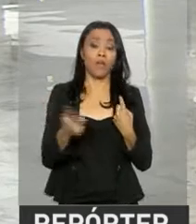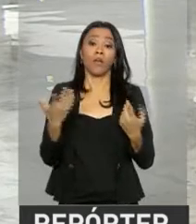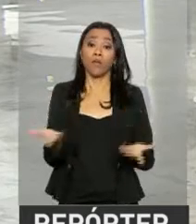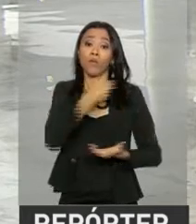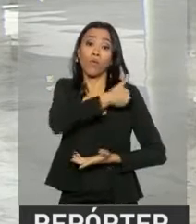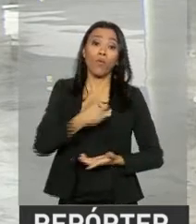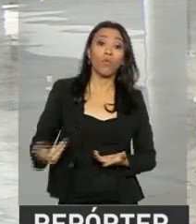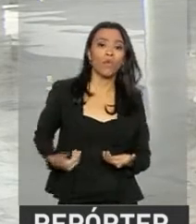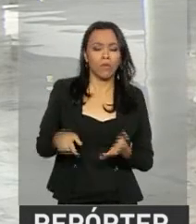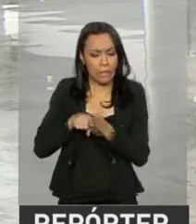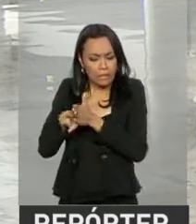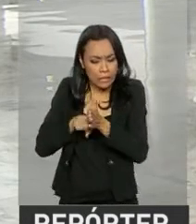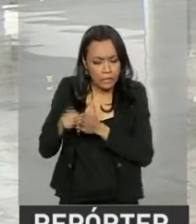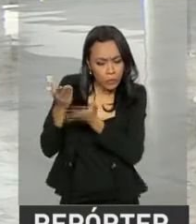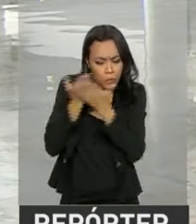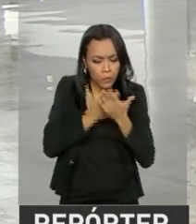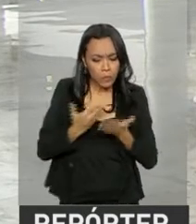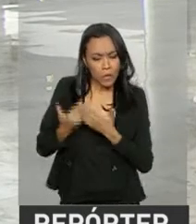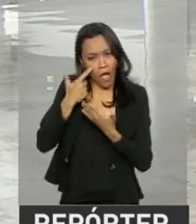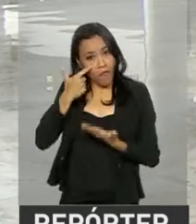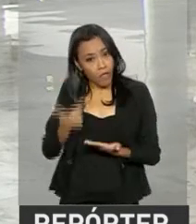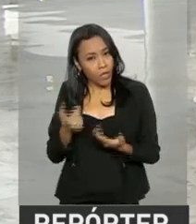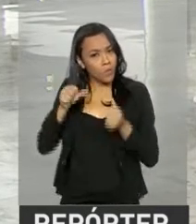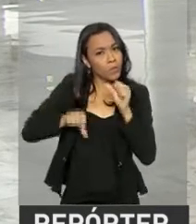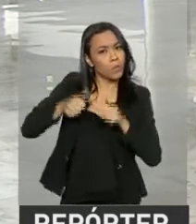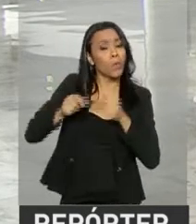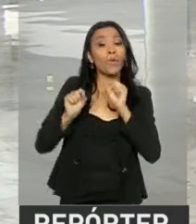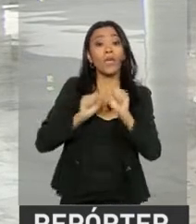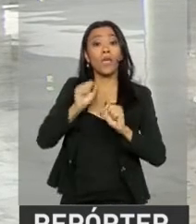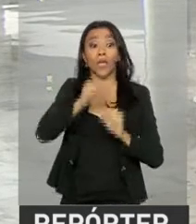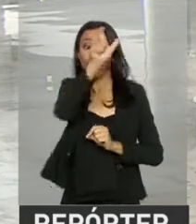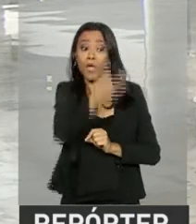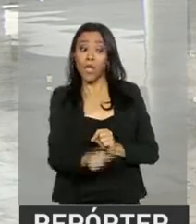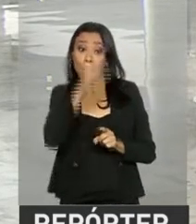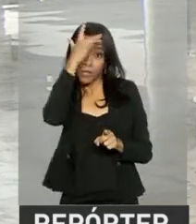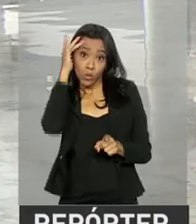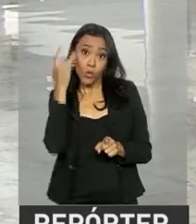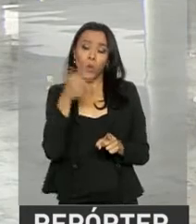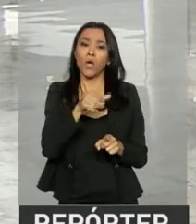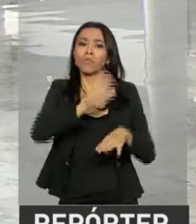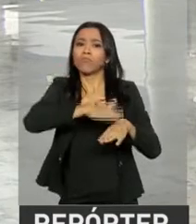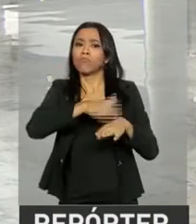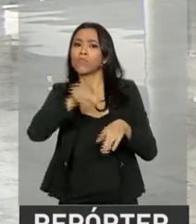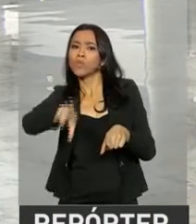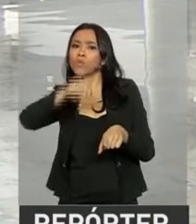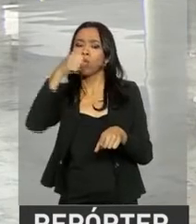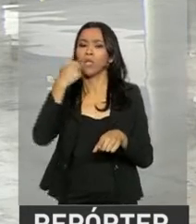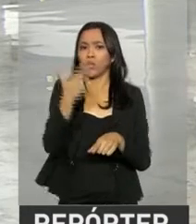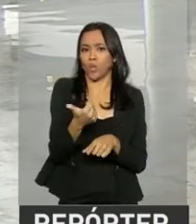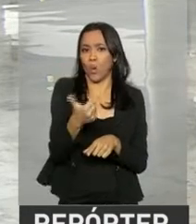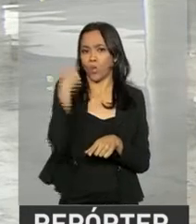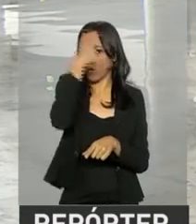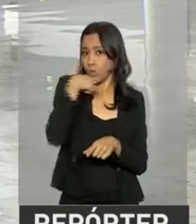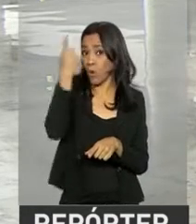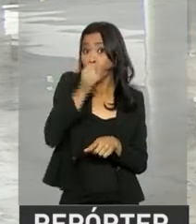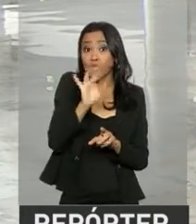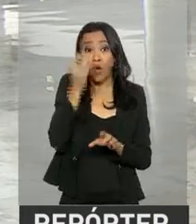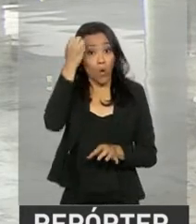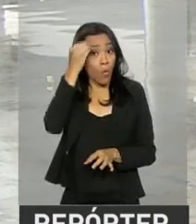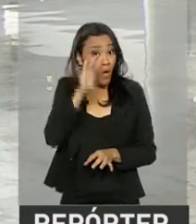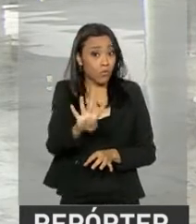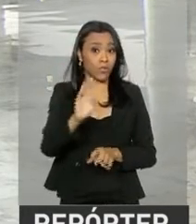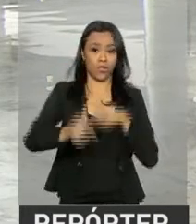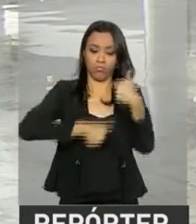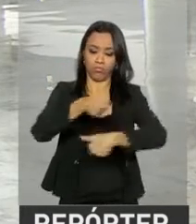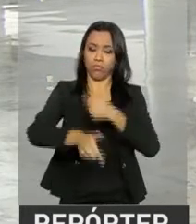o Governo está estudando na verdade a possibilidade de o trabalhador fazer uma jornada de 12 horas apenas quatro dias